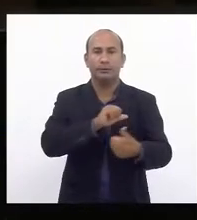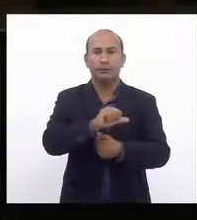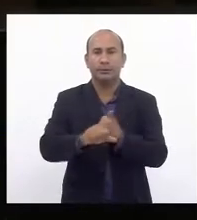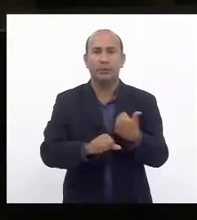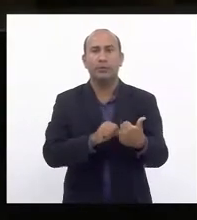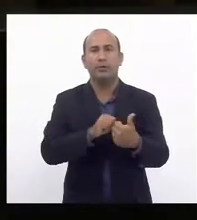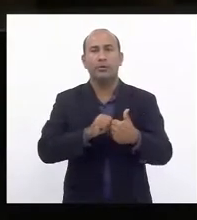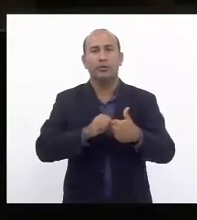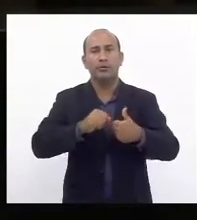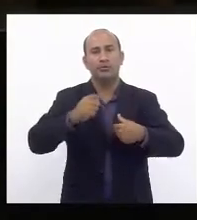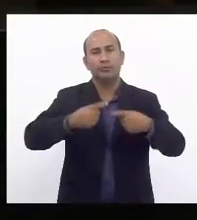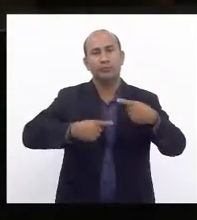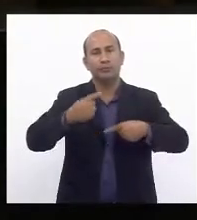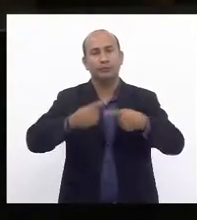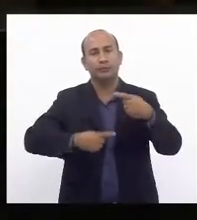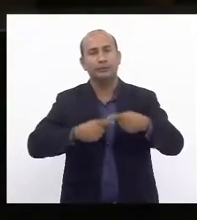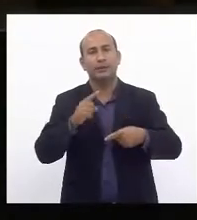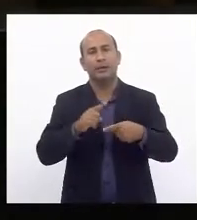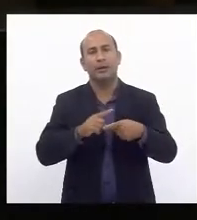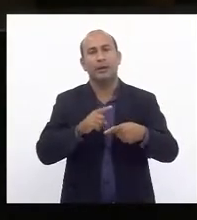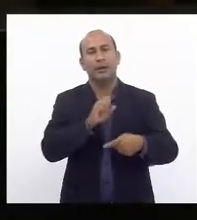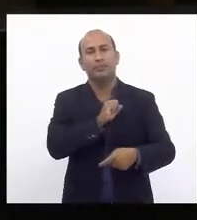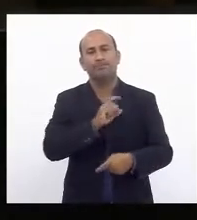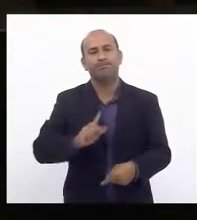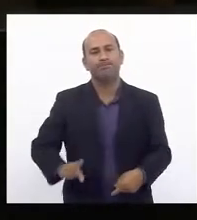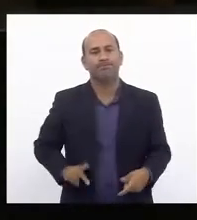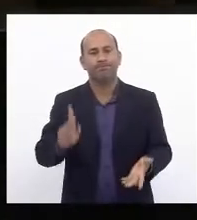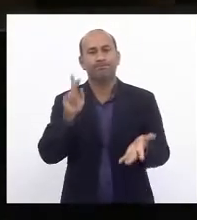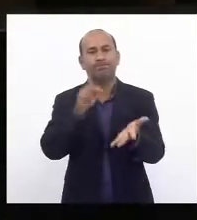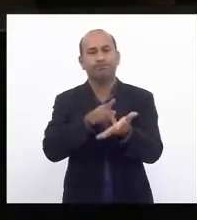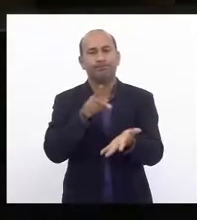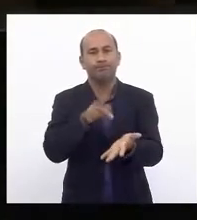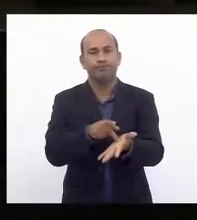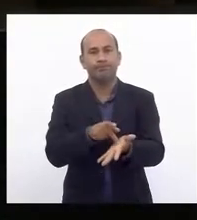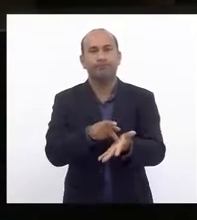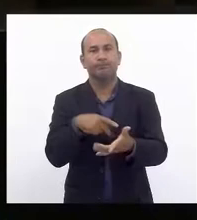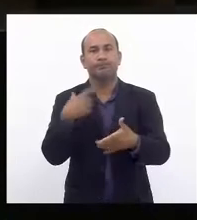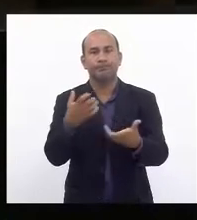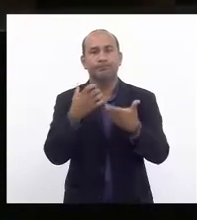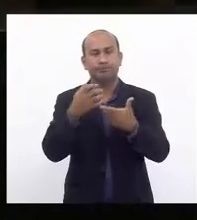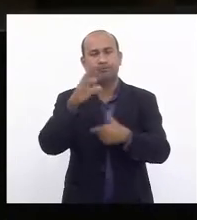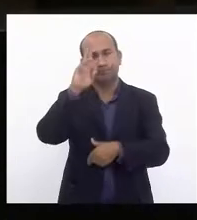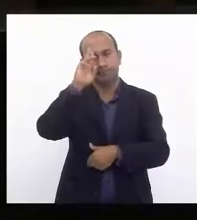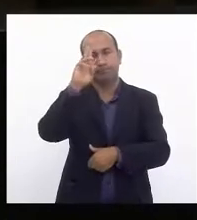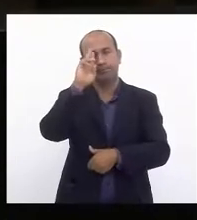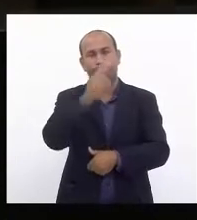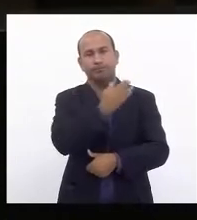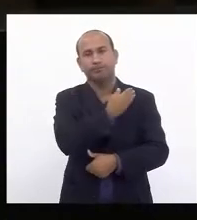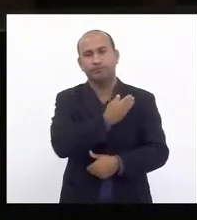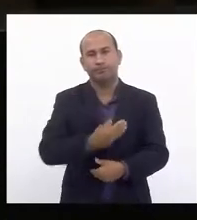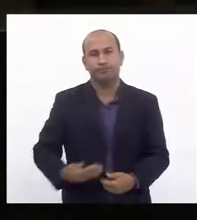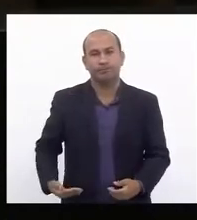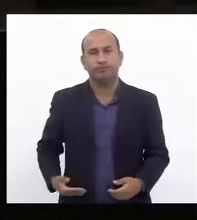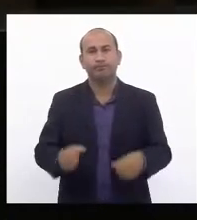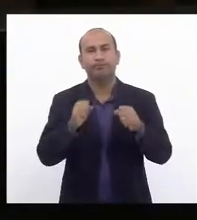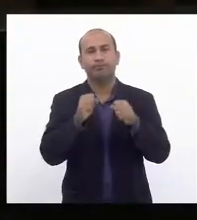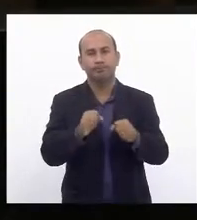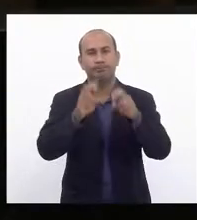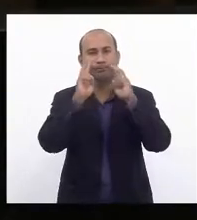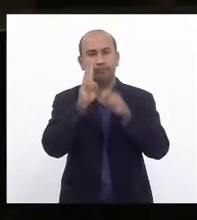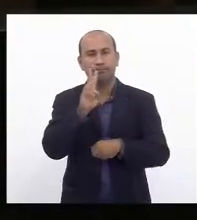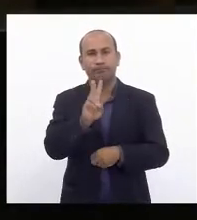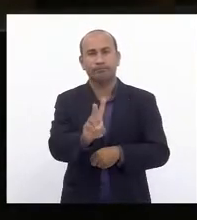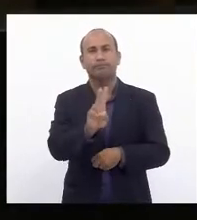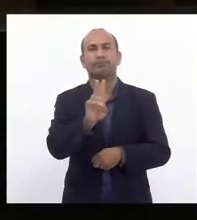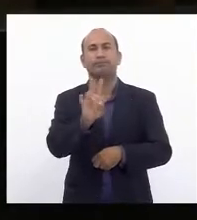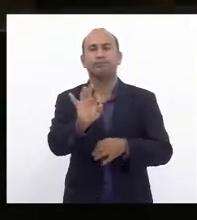uma política pública real. Então, a gente gostaria muito que o líder do governo, o governo, pudesse olhar para esse projeto,